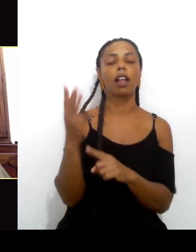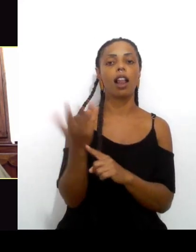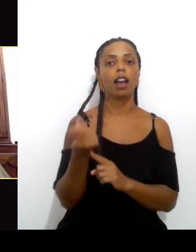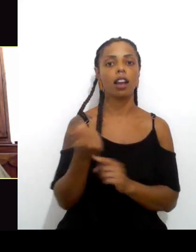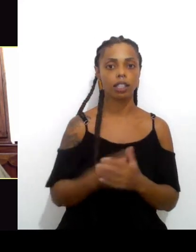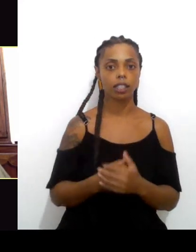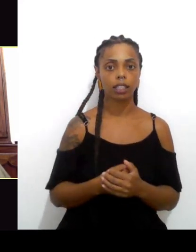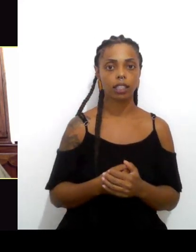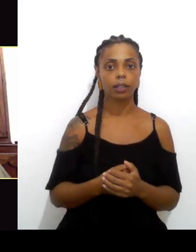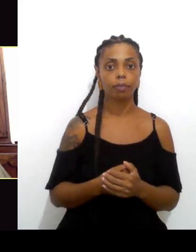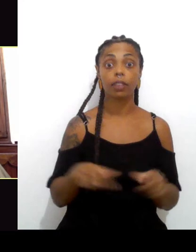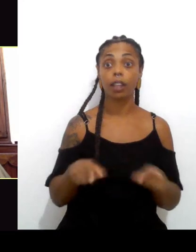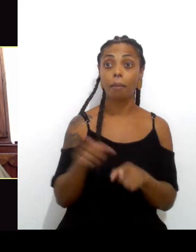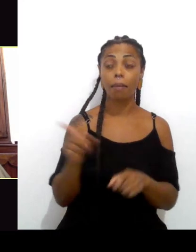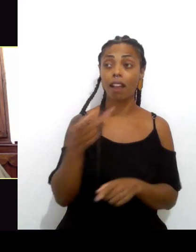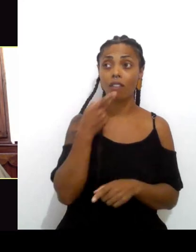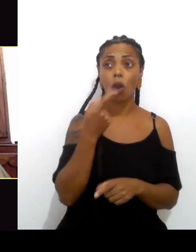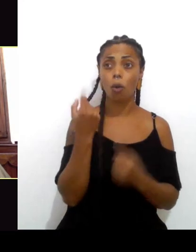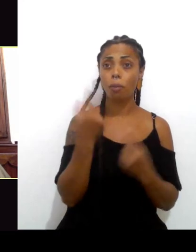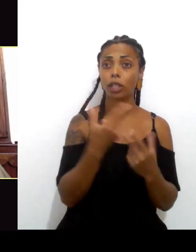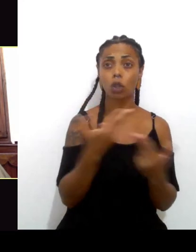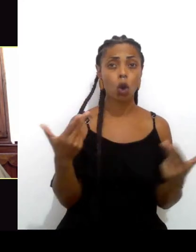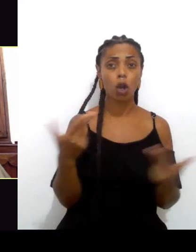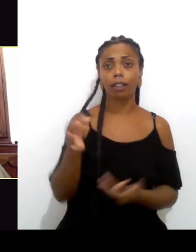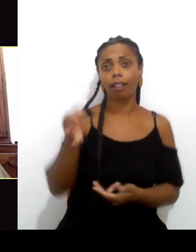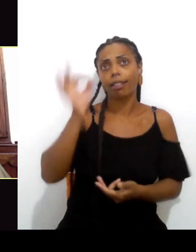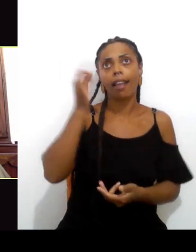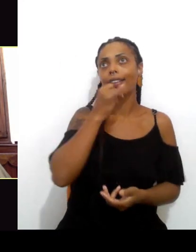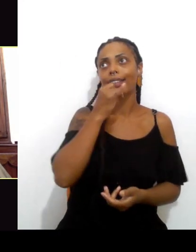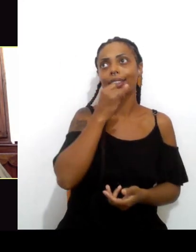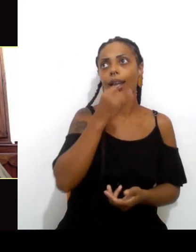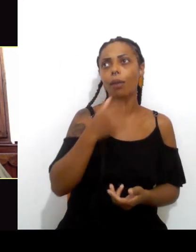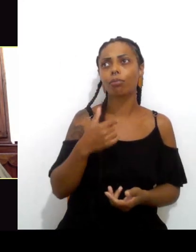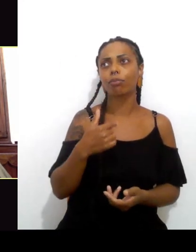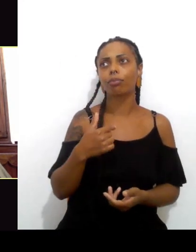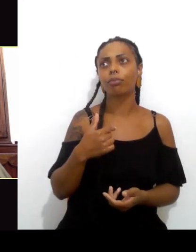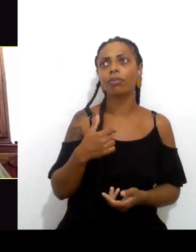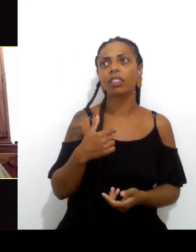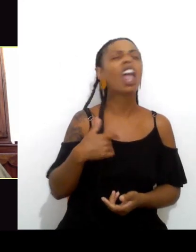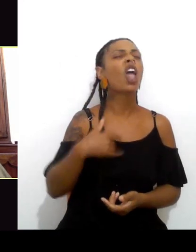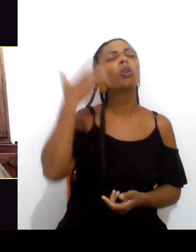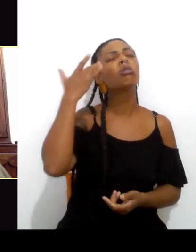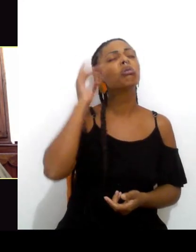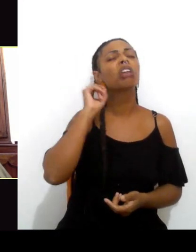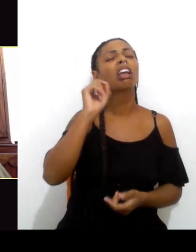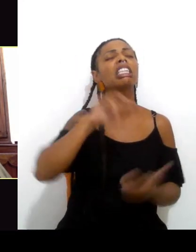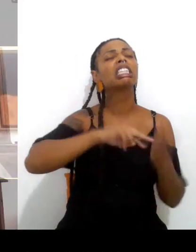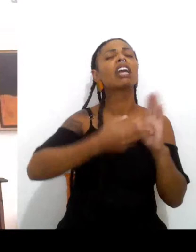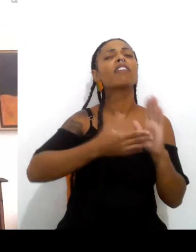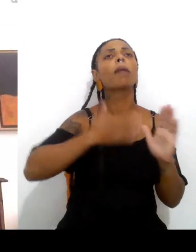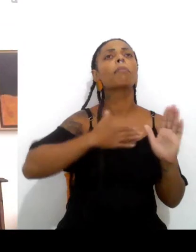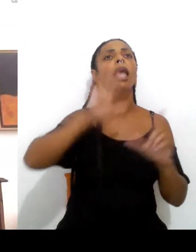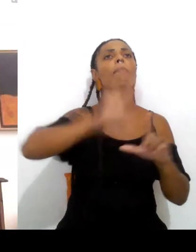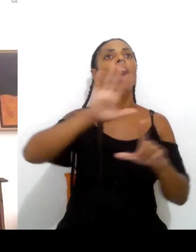coisas terríveis como por exemplo eu nem sei o que as minhas próprias imagens significam